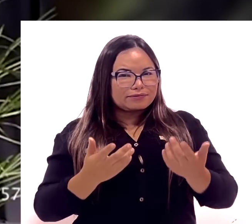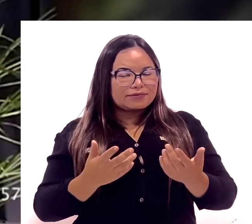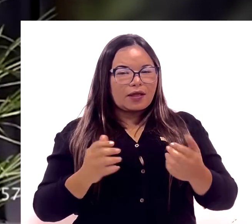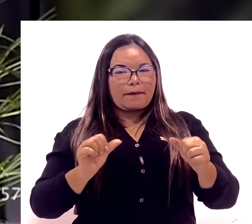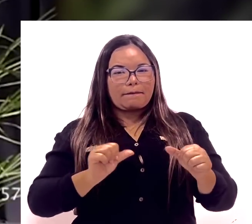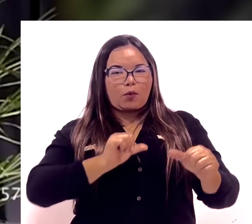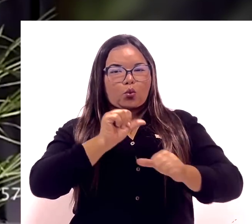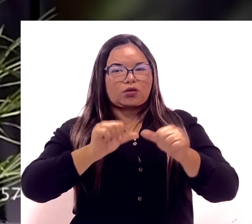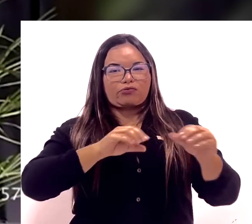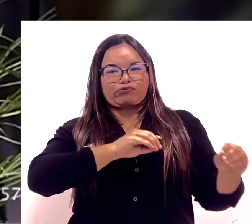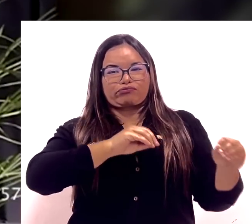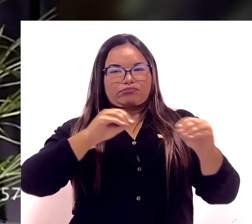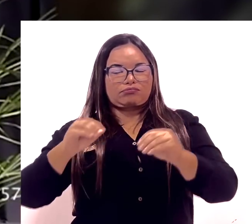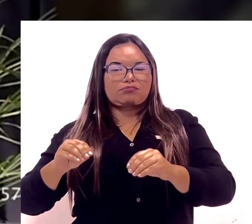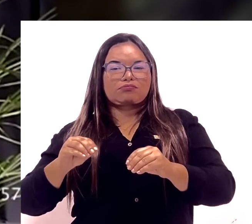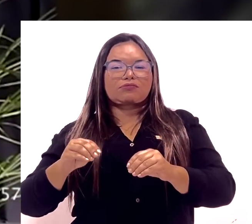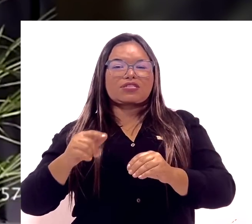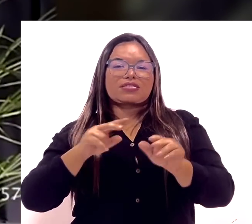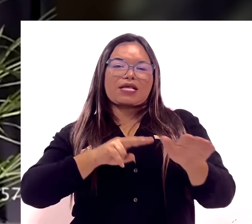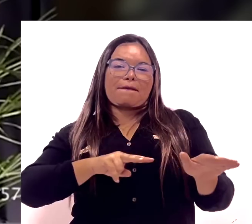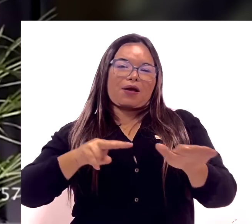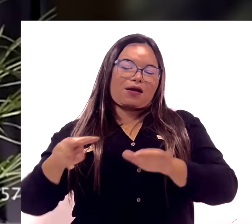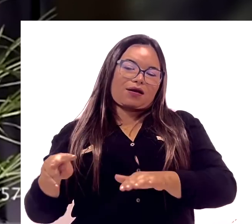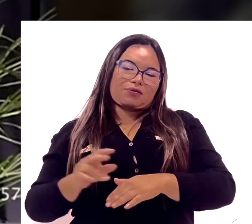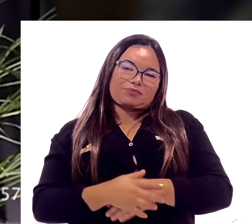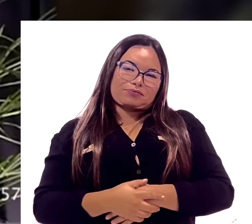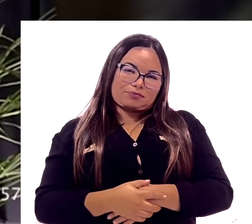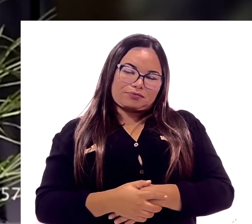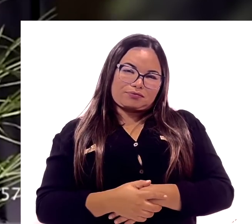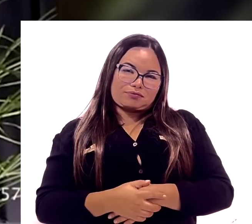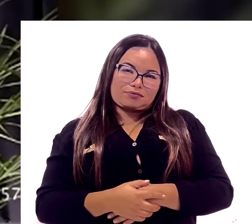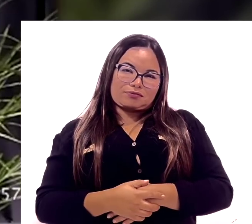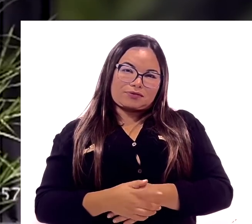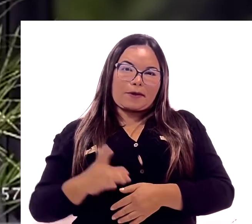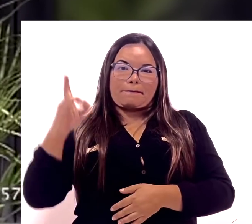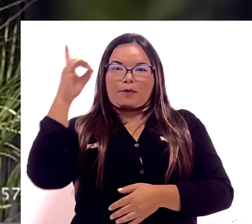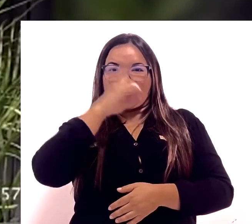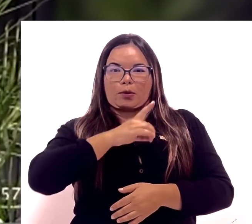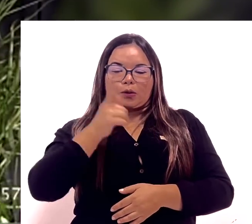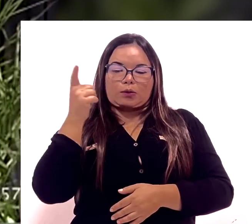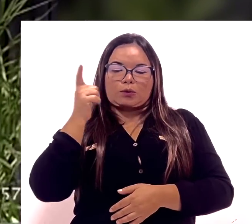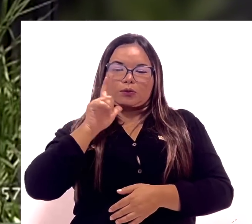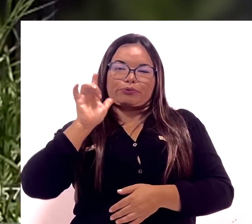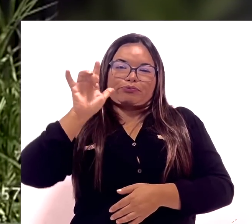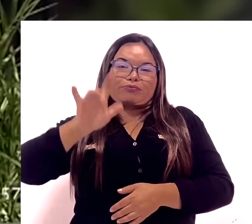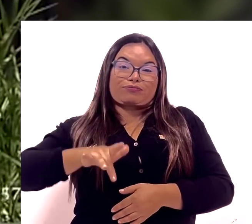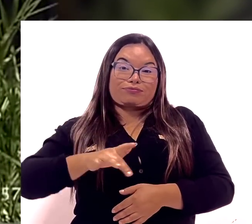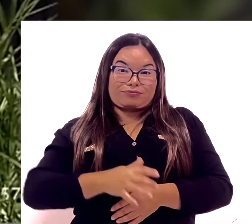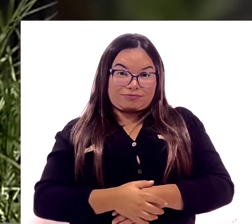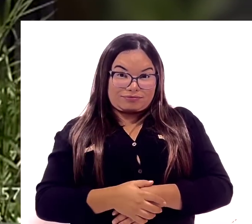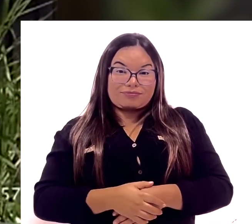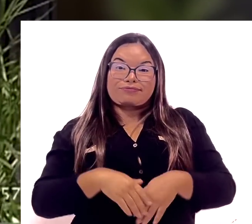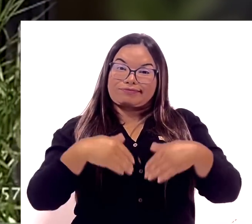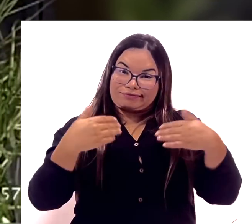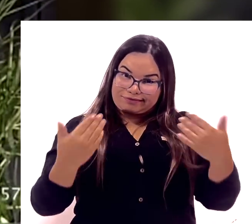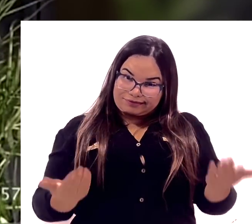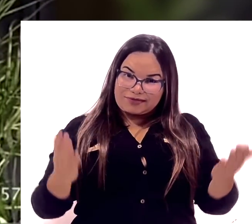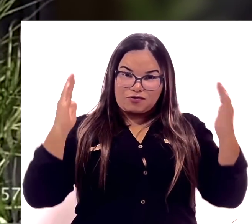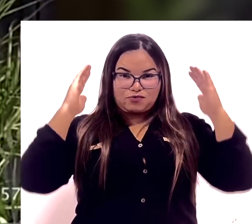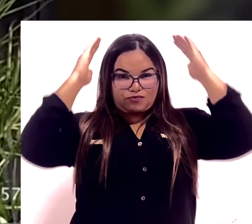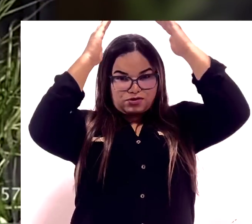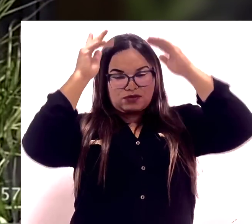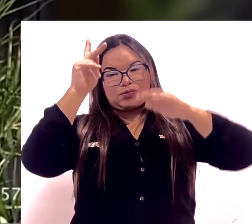a festa em uma semana para que ela caia num domingo. Portanto, ele mudou os tempos e as